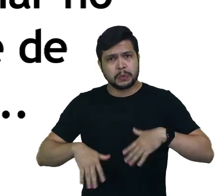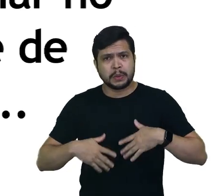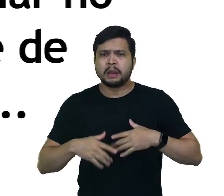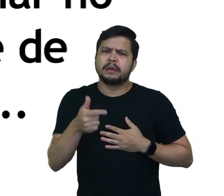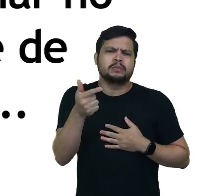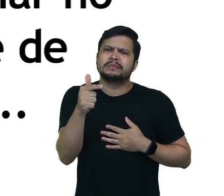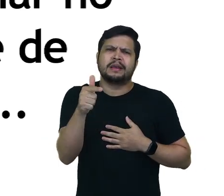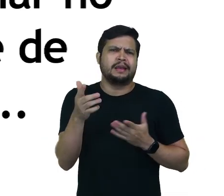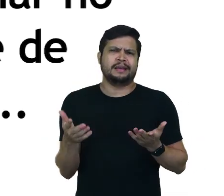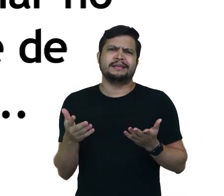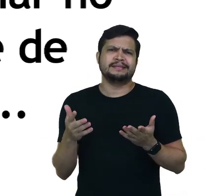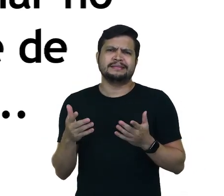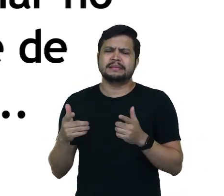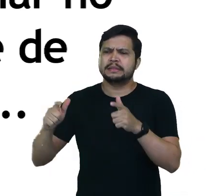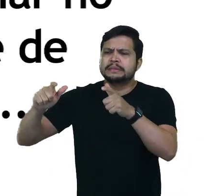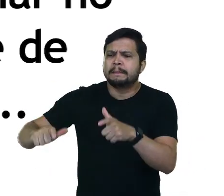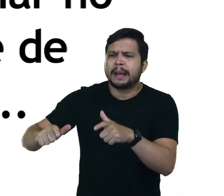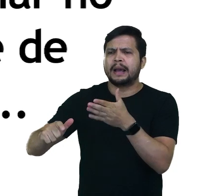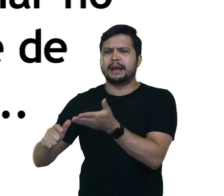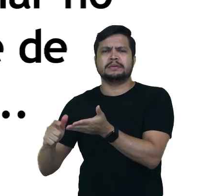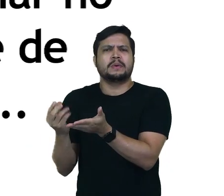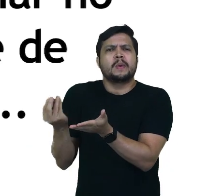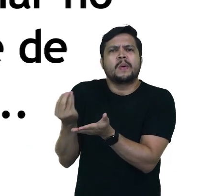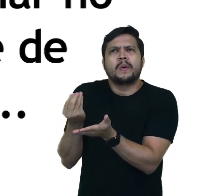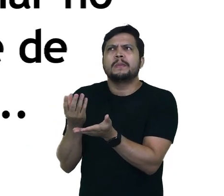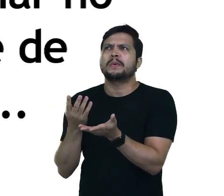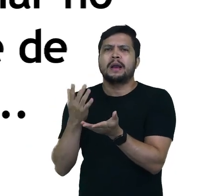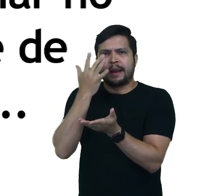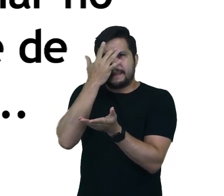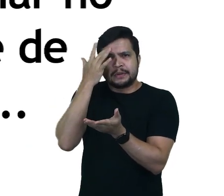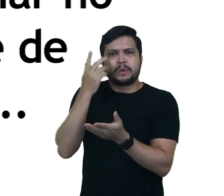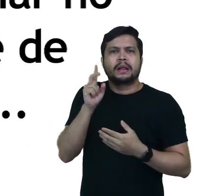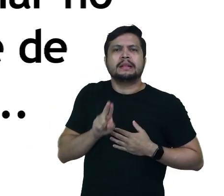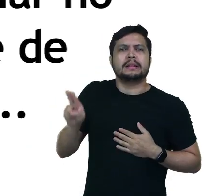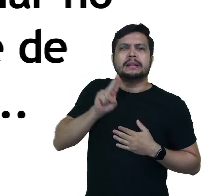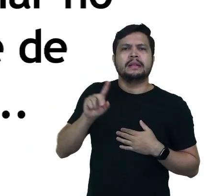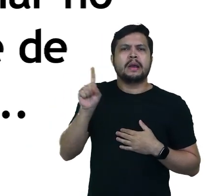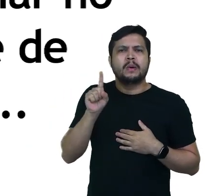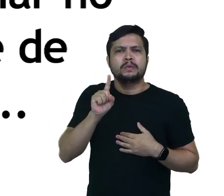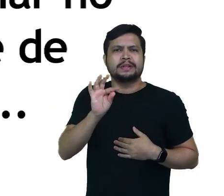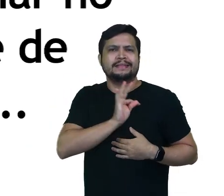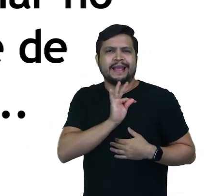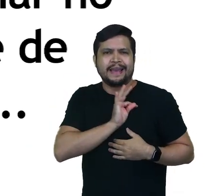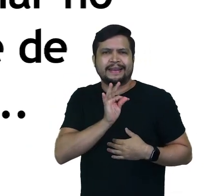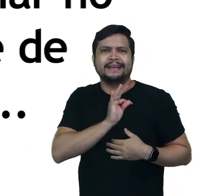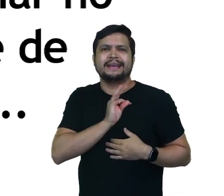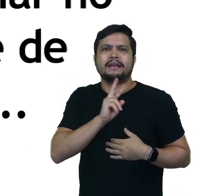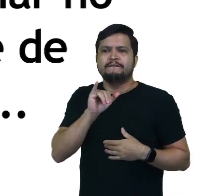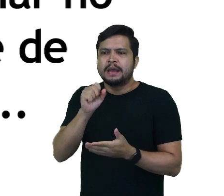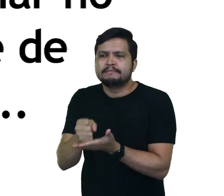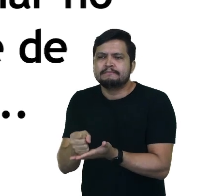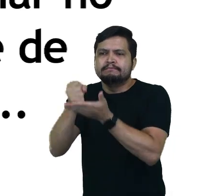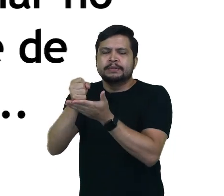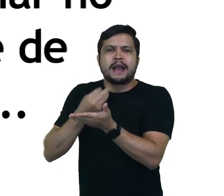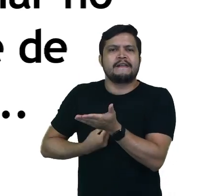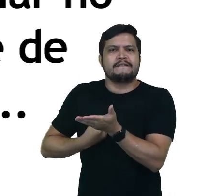Não existe mais espaço para a gente não utilizar técnicas que usem bem-estar animal,